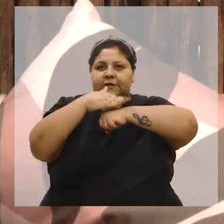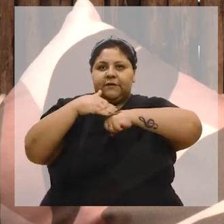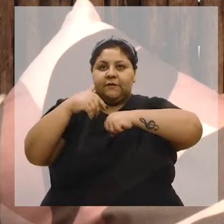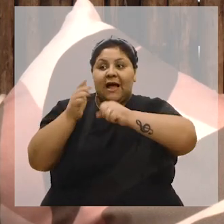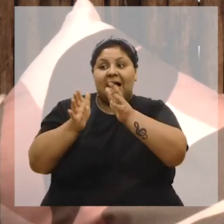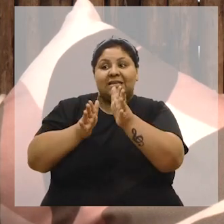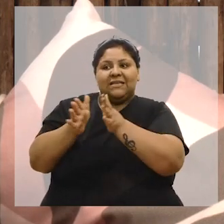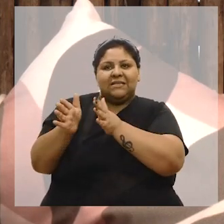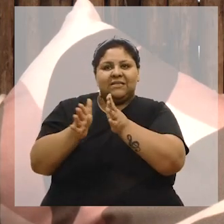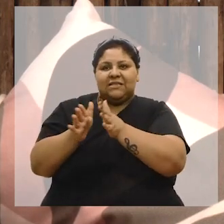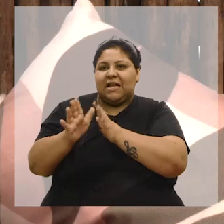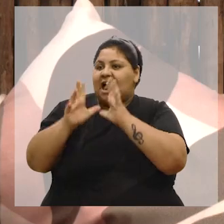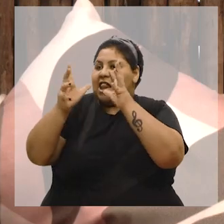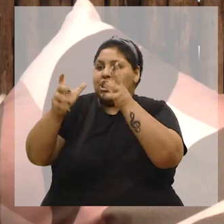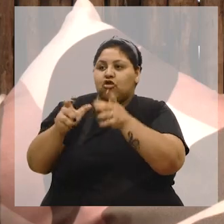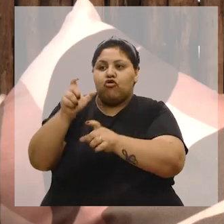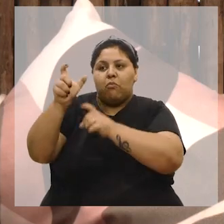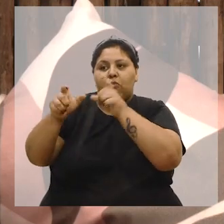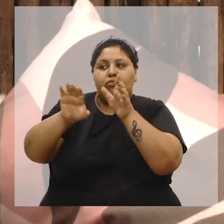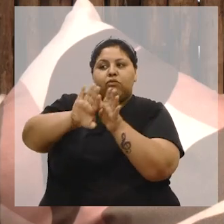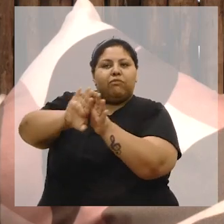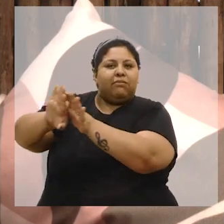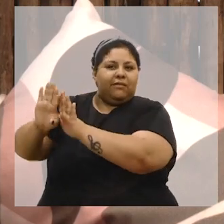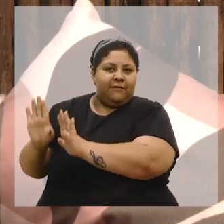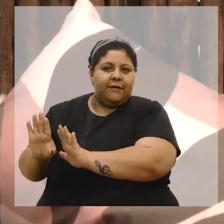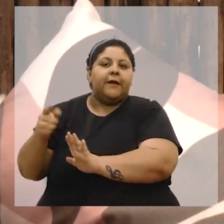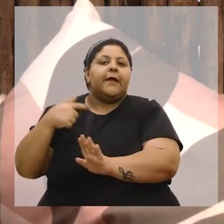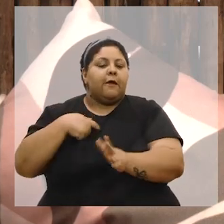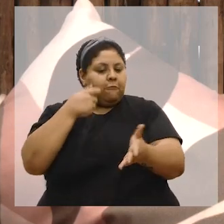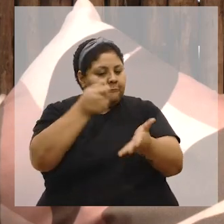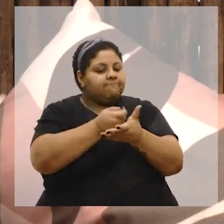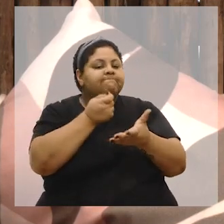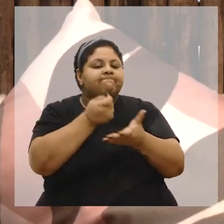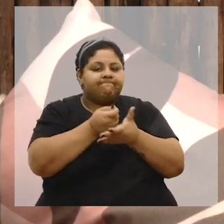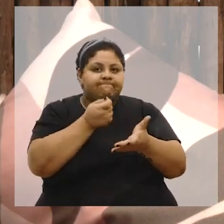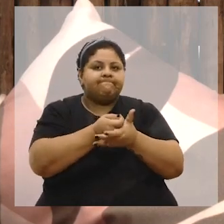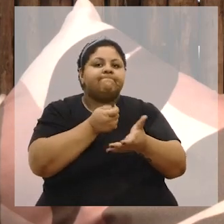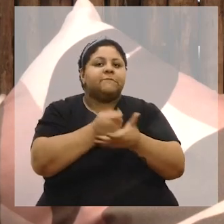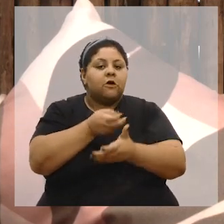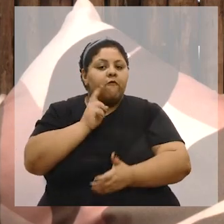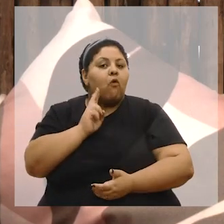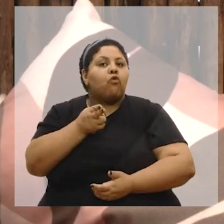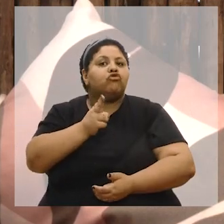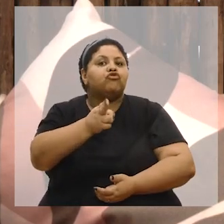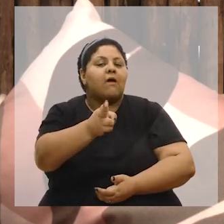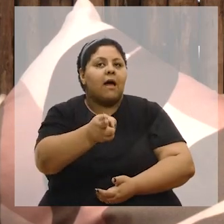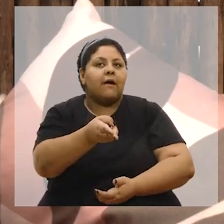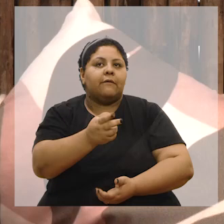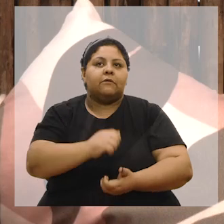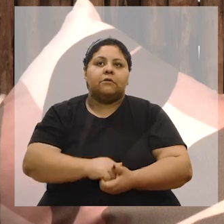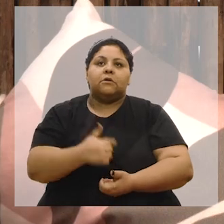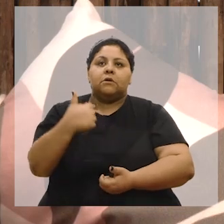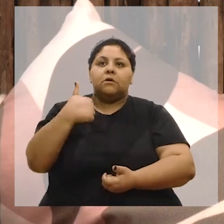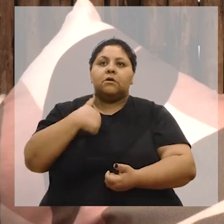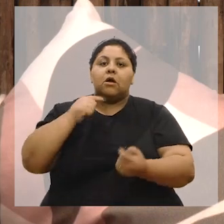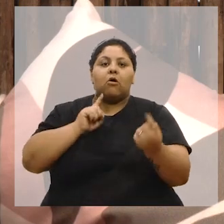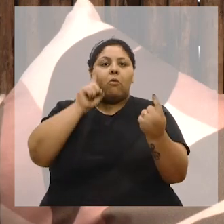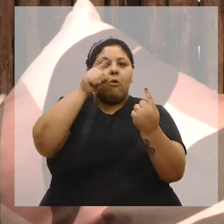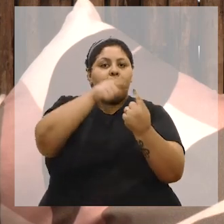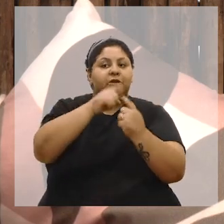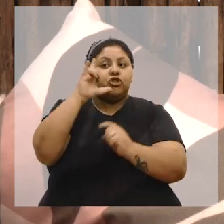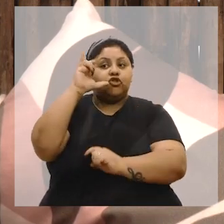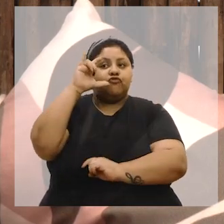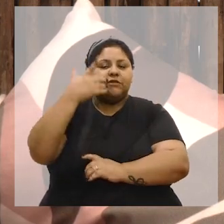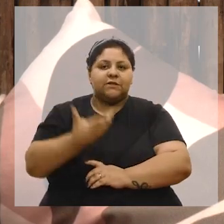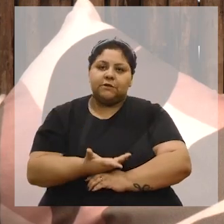afetiva e acessível a todo mundo de lado, sabe? Eu bato muito nessa tecla e vou continuar. E é o meu propósito